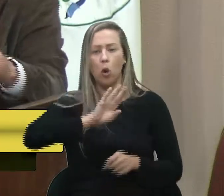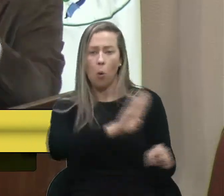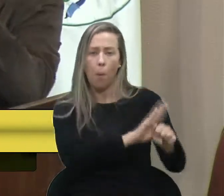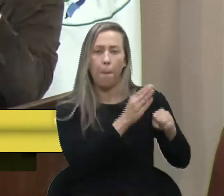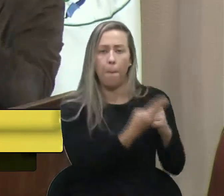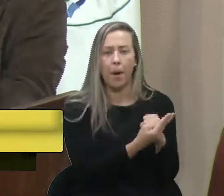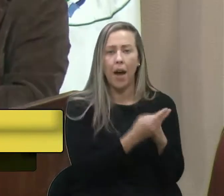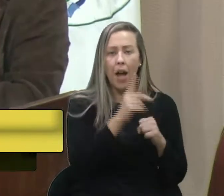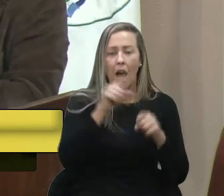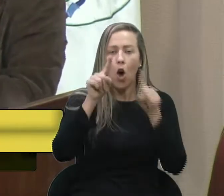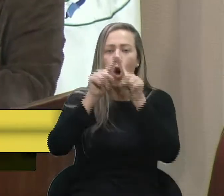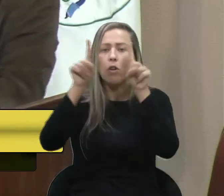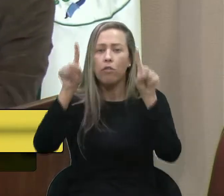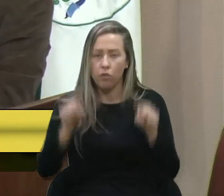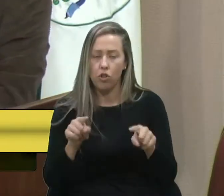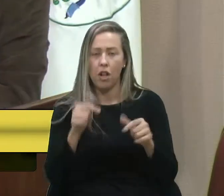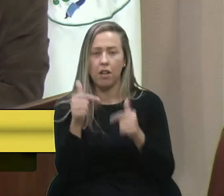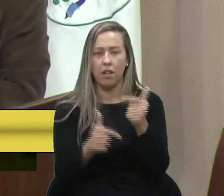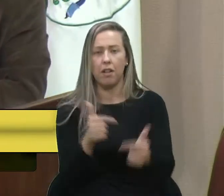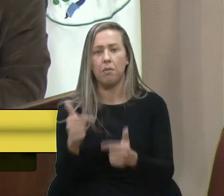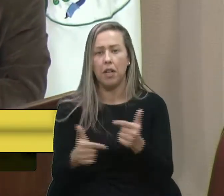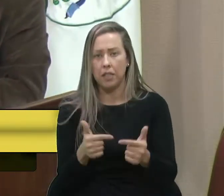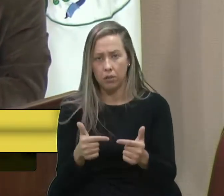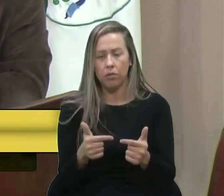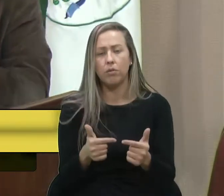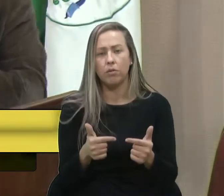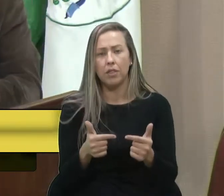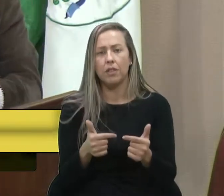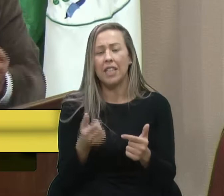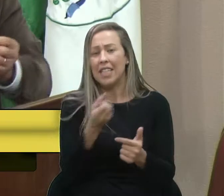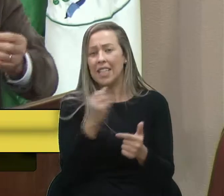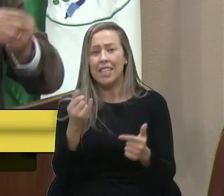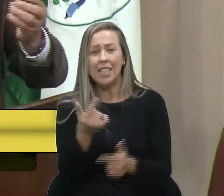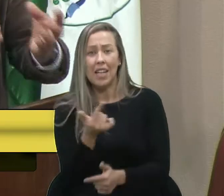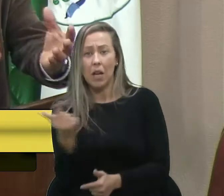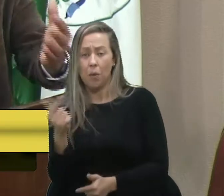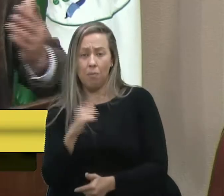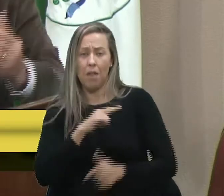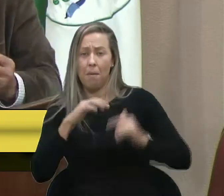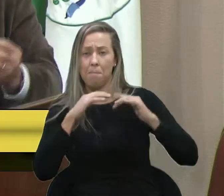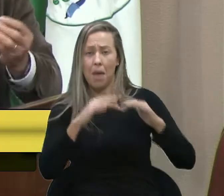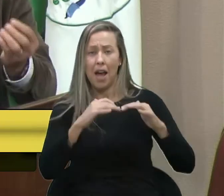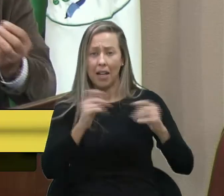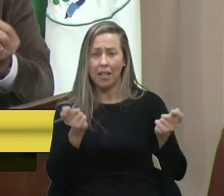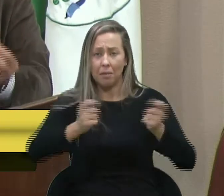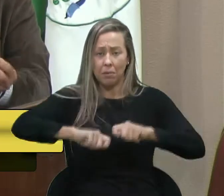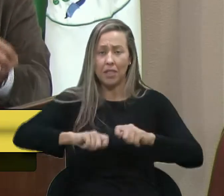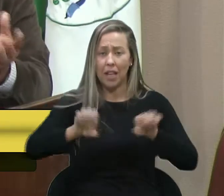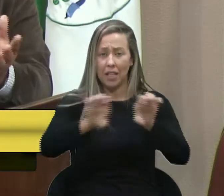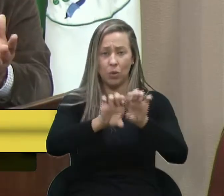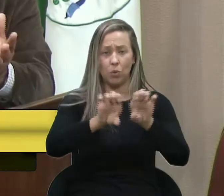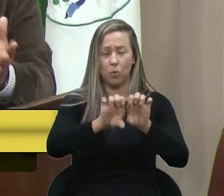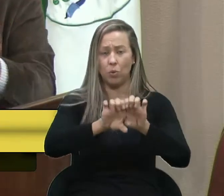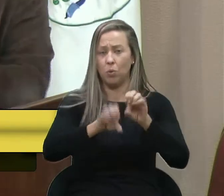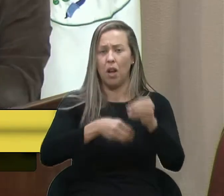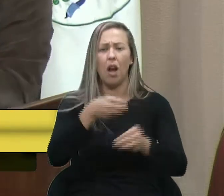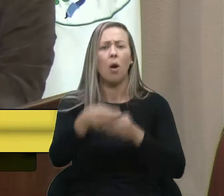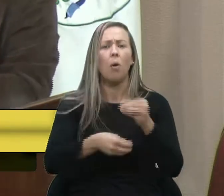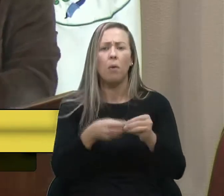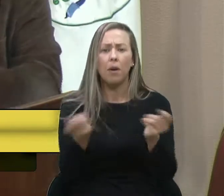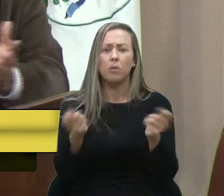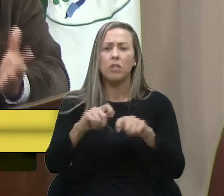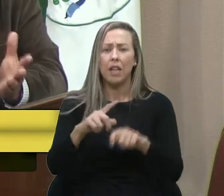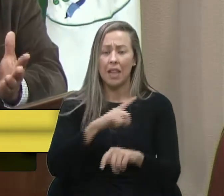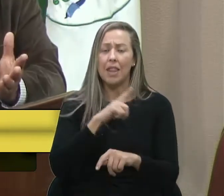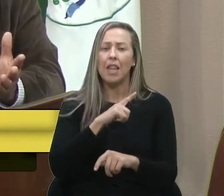O funcionário que está lá, se ele não tem maquinário suficiente e infraestrutura, ele pode ter